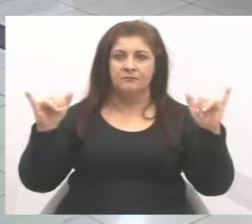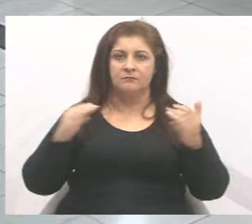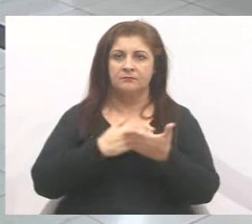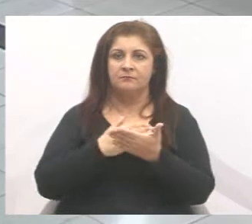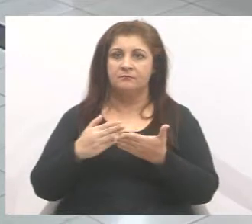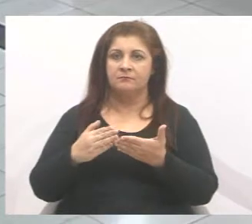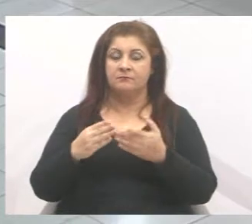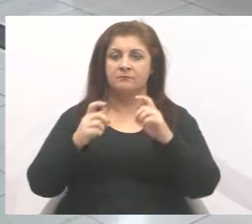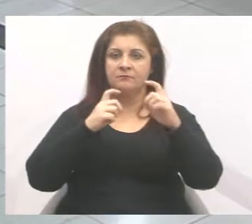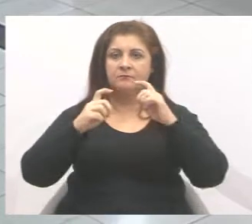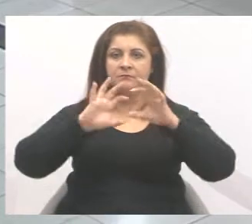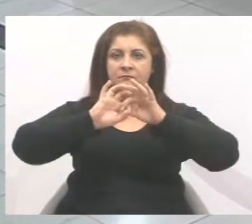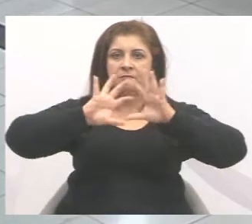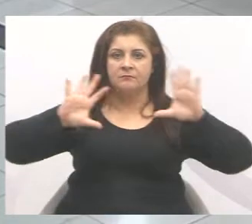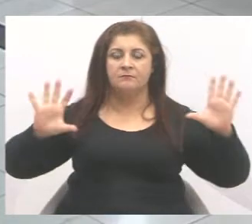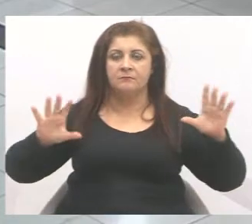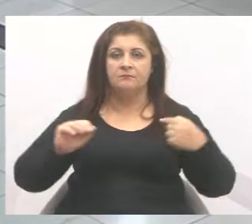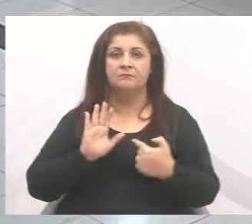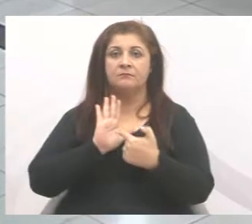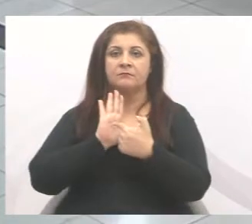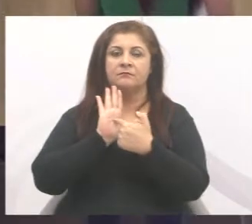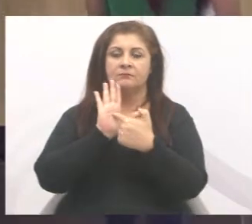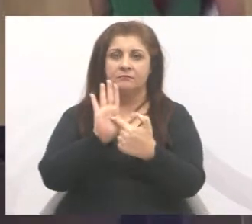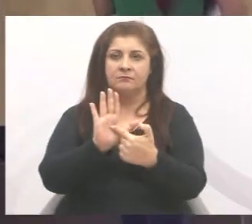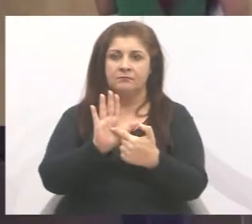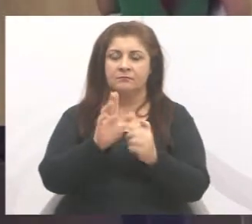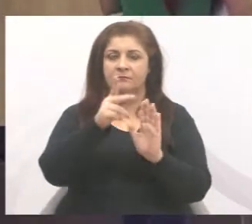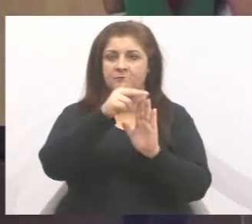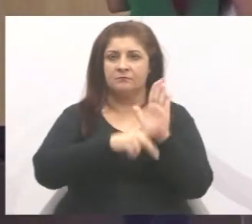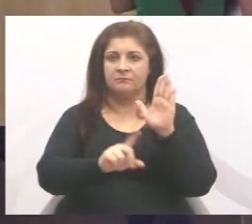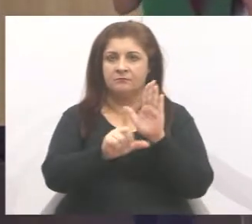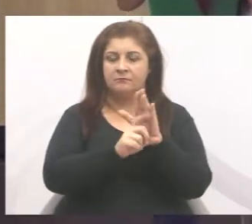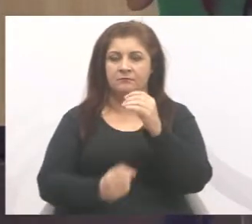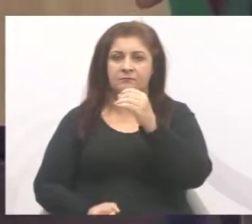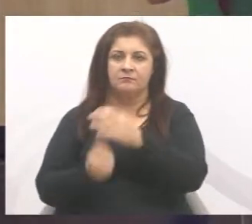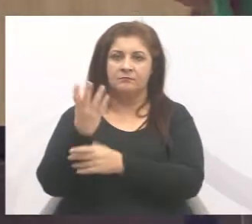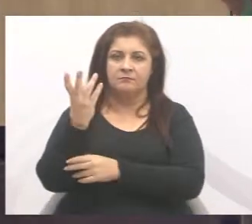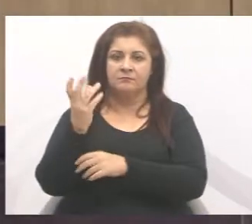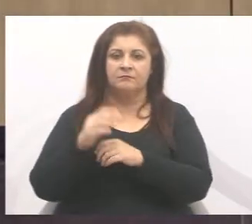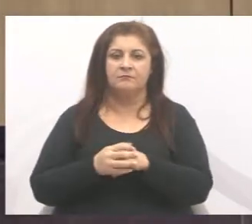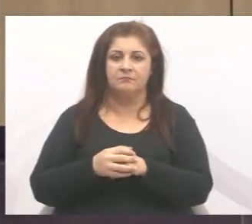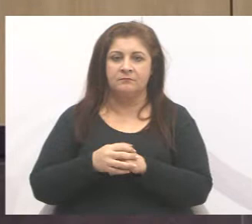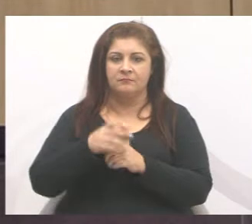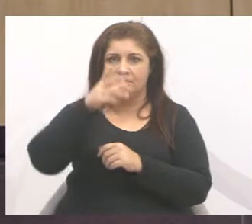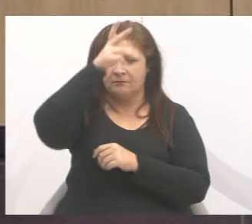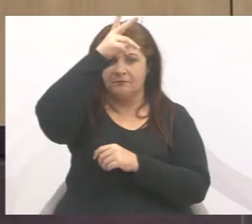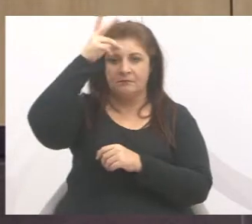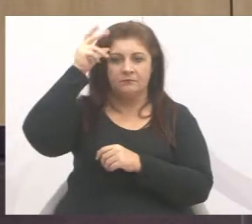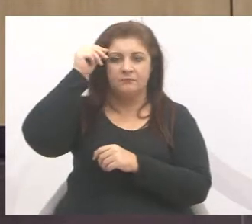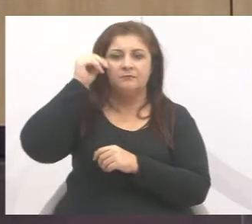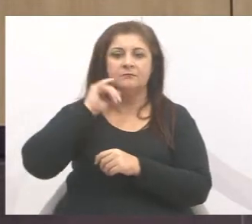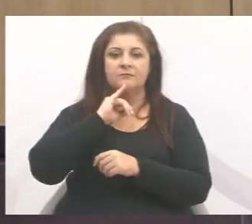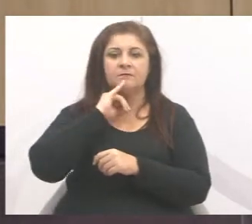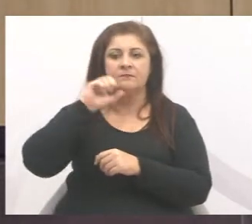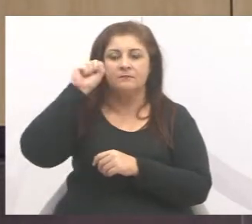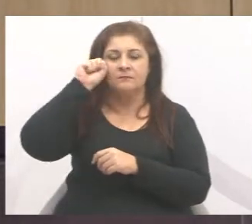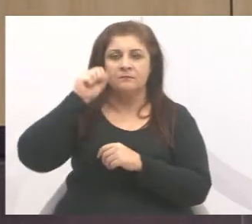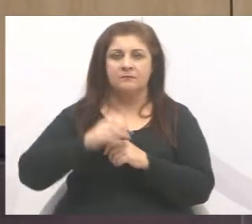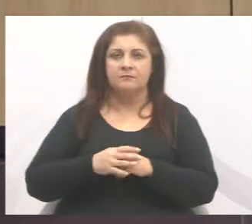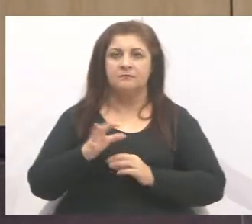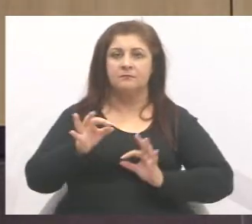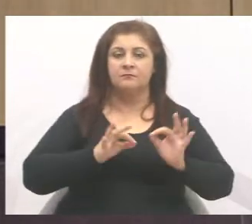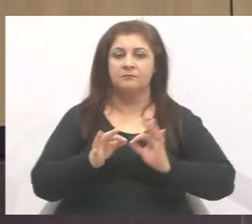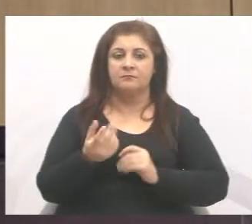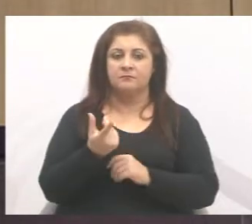audiência pública destinada à demonstração do projeto de lei da autoria do prefeito municipal Isaías José de Santana, que estima a receita